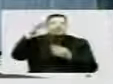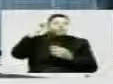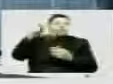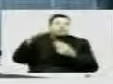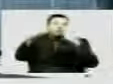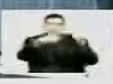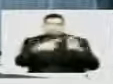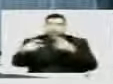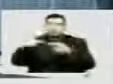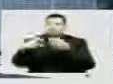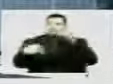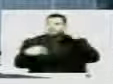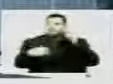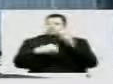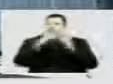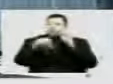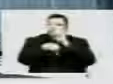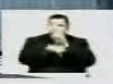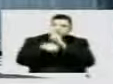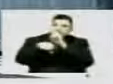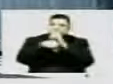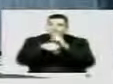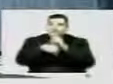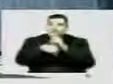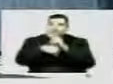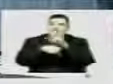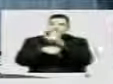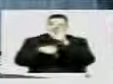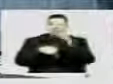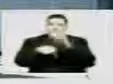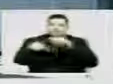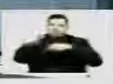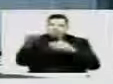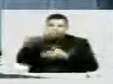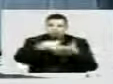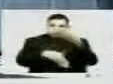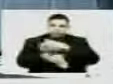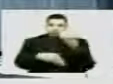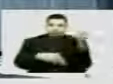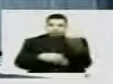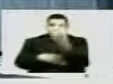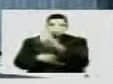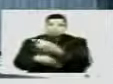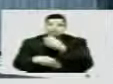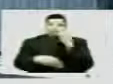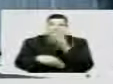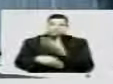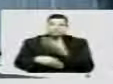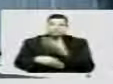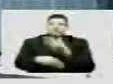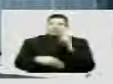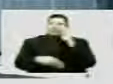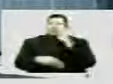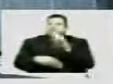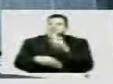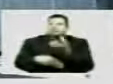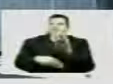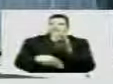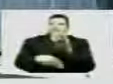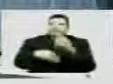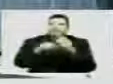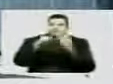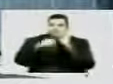as instituições, avaliando os percentuais de participação de cada um dos poderes, avaliando